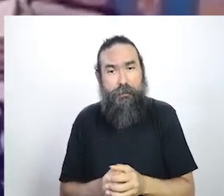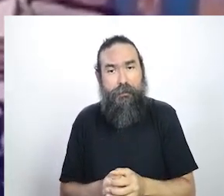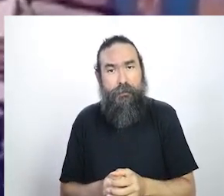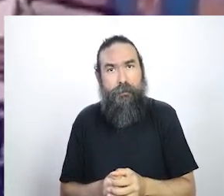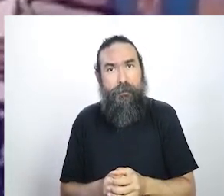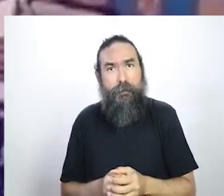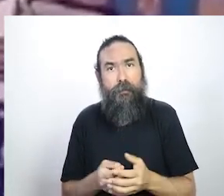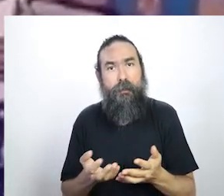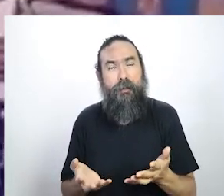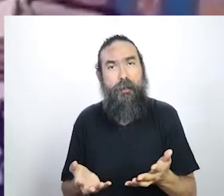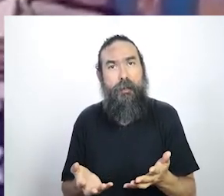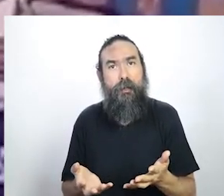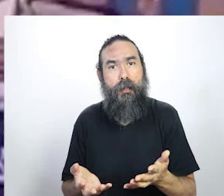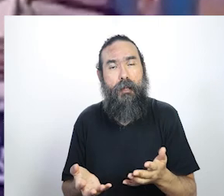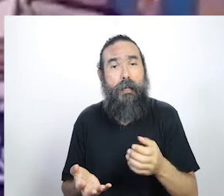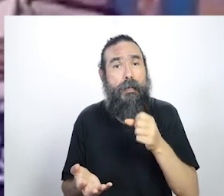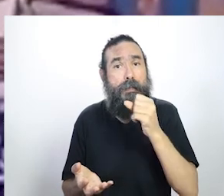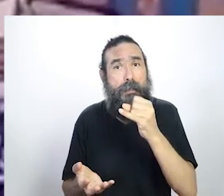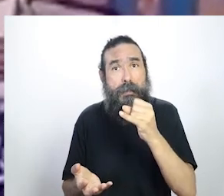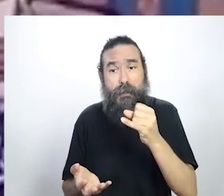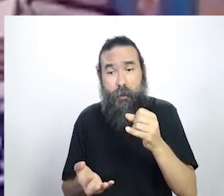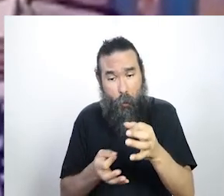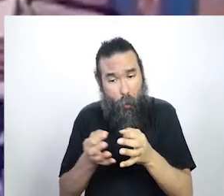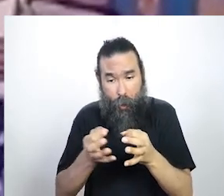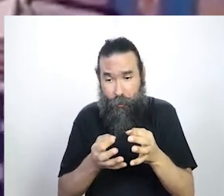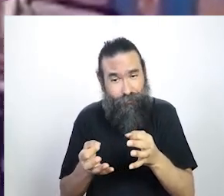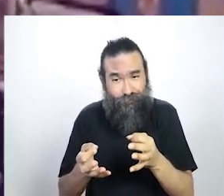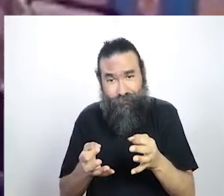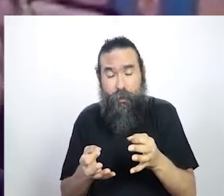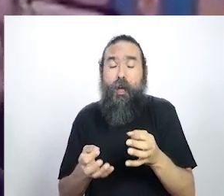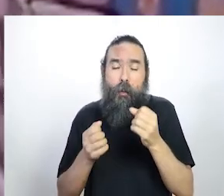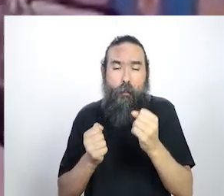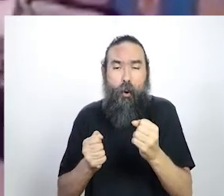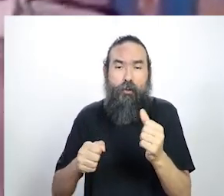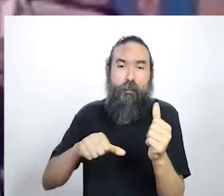Se não for bom para vocês, a gente muda. Não tem nenhuma coisa,